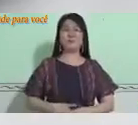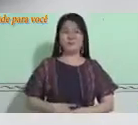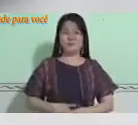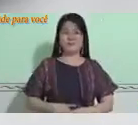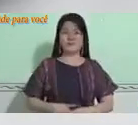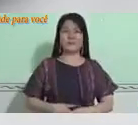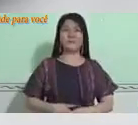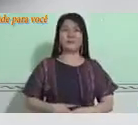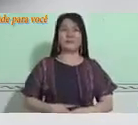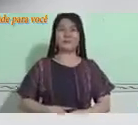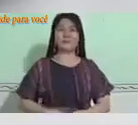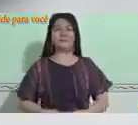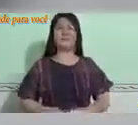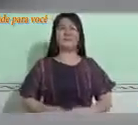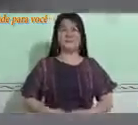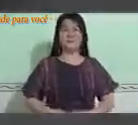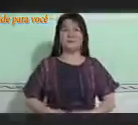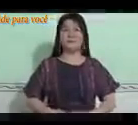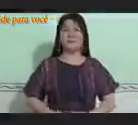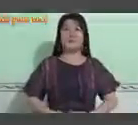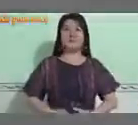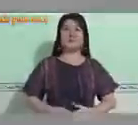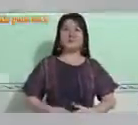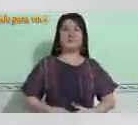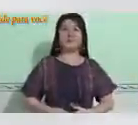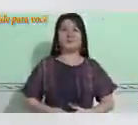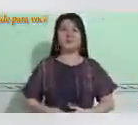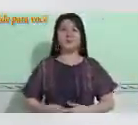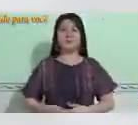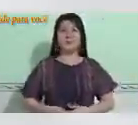Confira quais são as principais causas de formigamento no corpo.